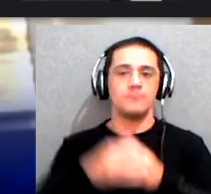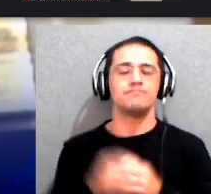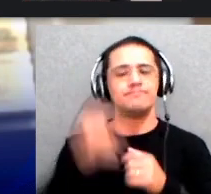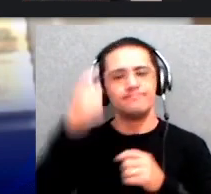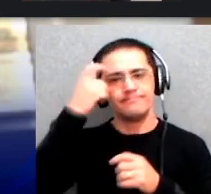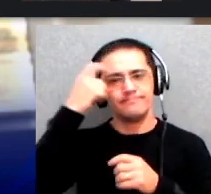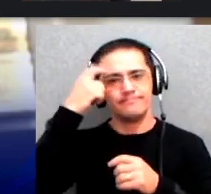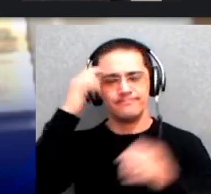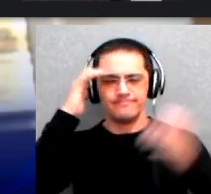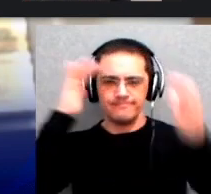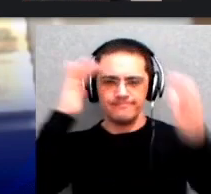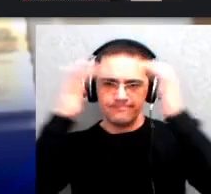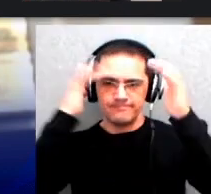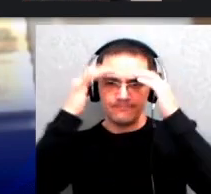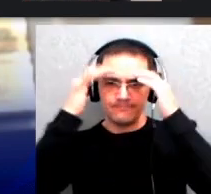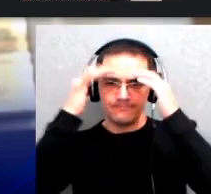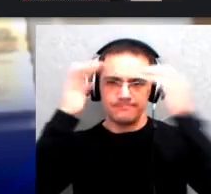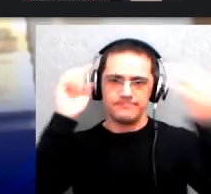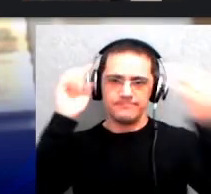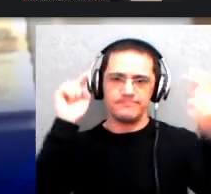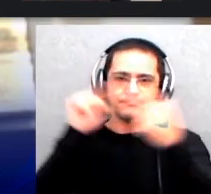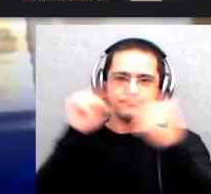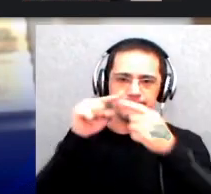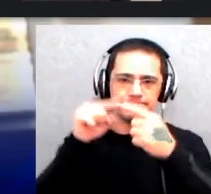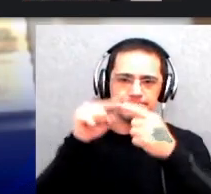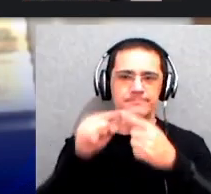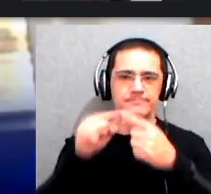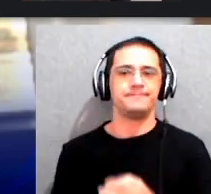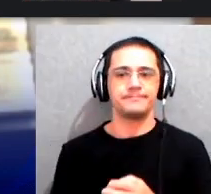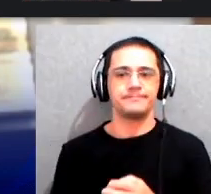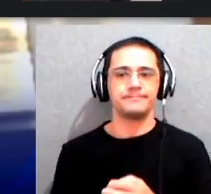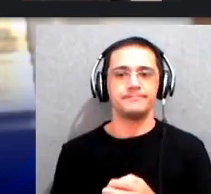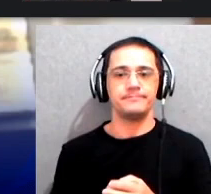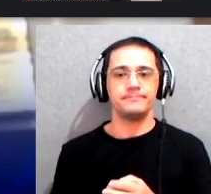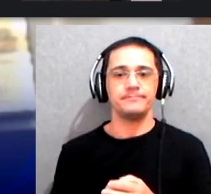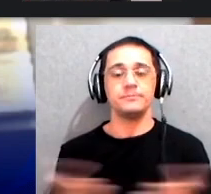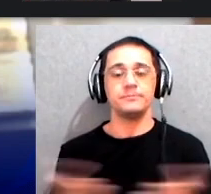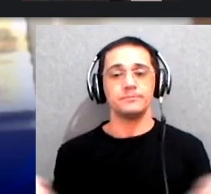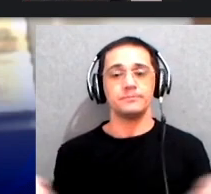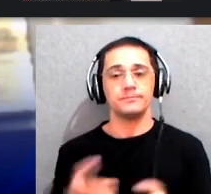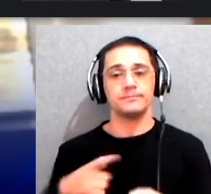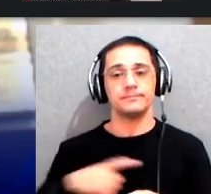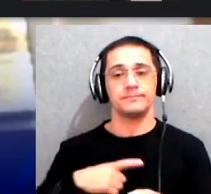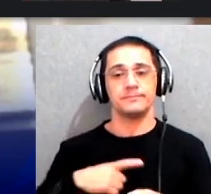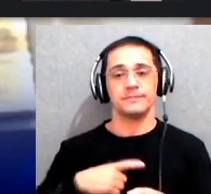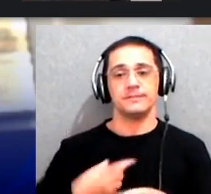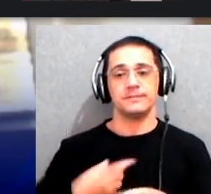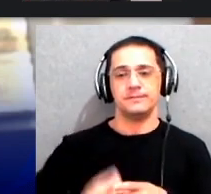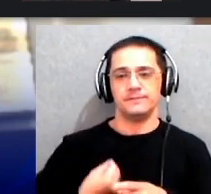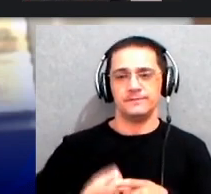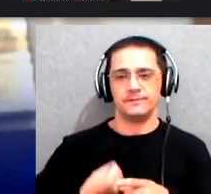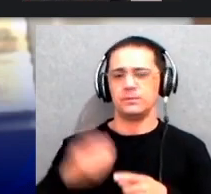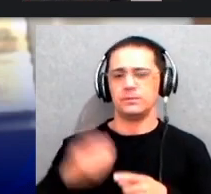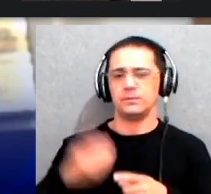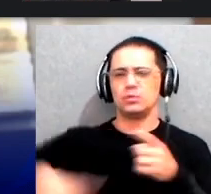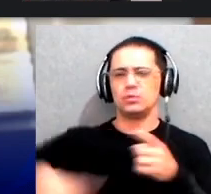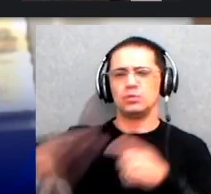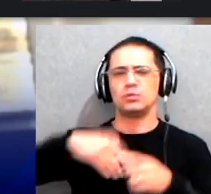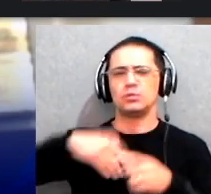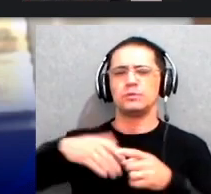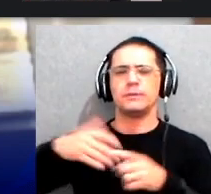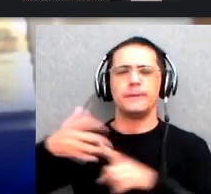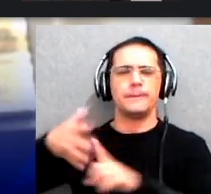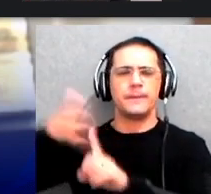debatido, né, por essas entidades. Estamos diante da possibilidade de fazer valer todos os discursos de